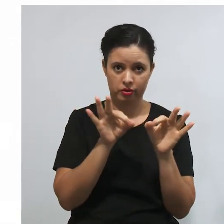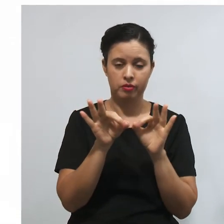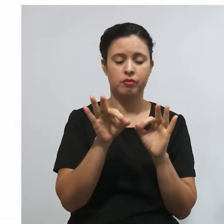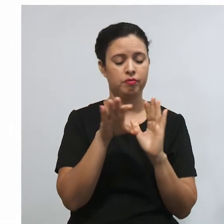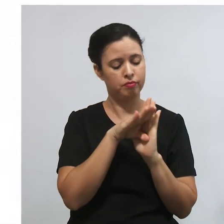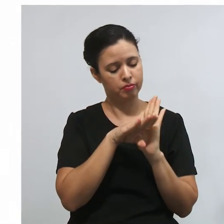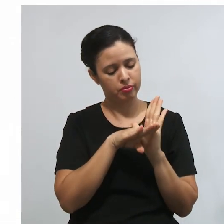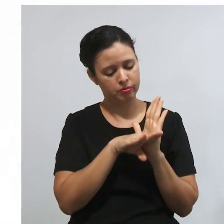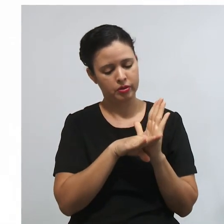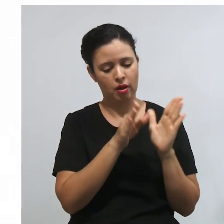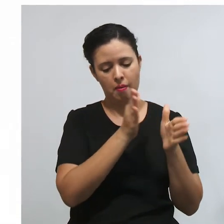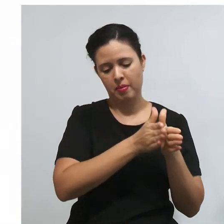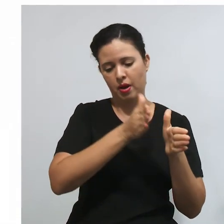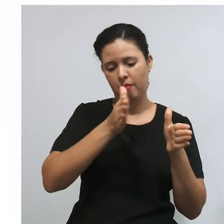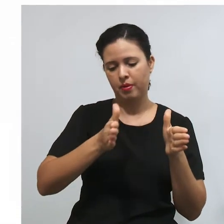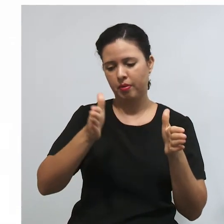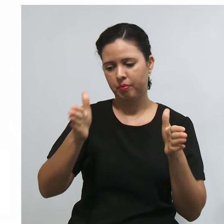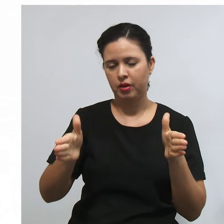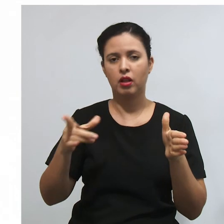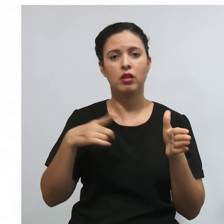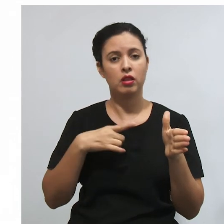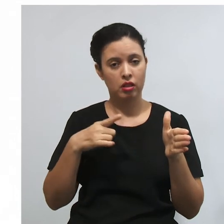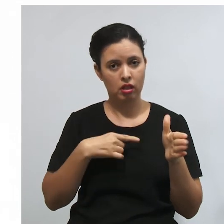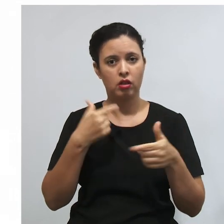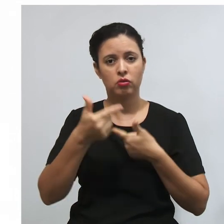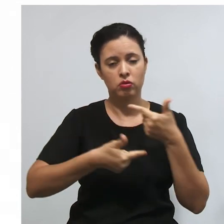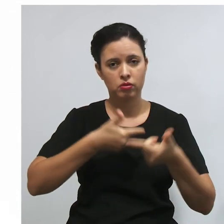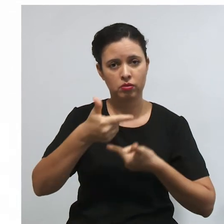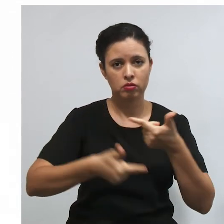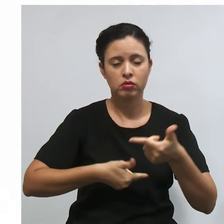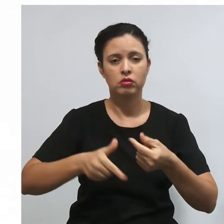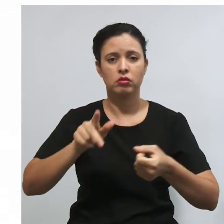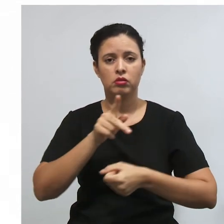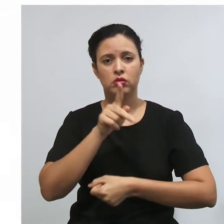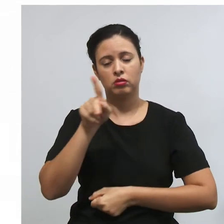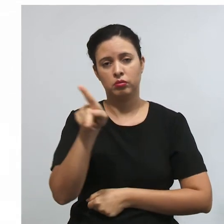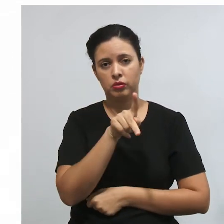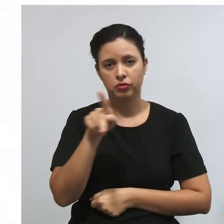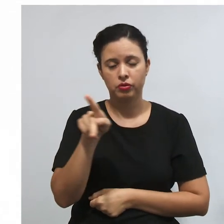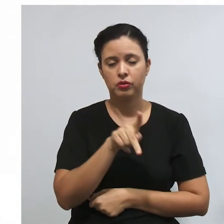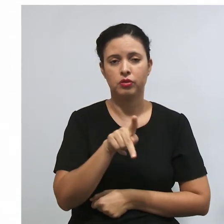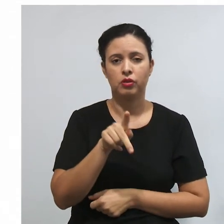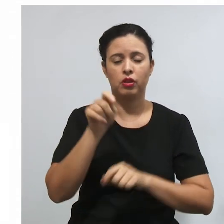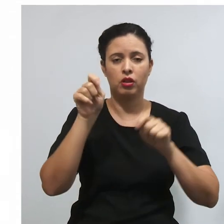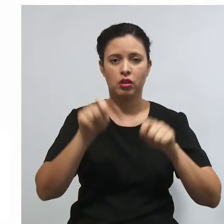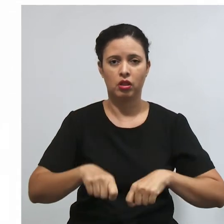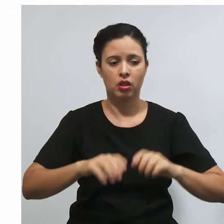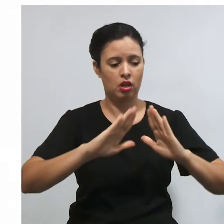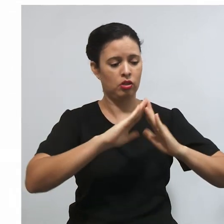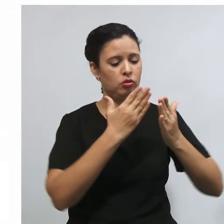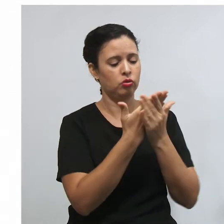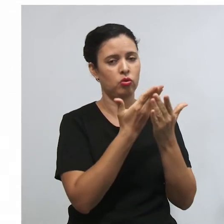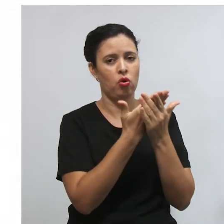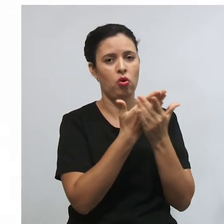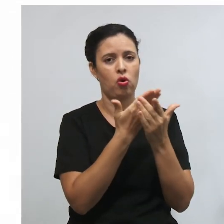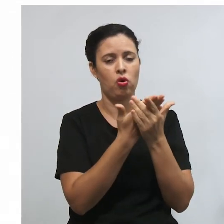organizativa, né? uma organização, uma coordenação desse trabalho docente, permitindo ao professor e à escola um ensino